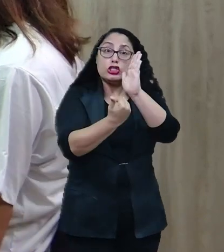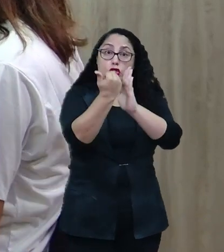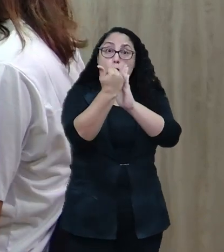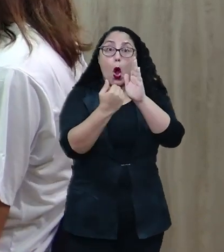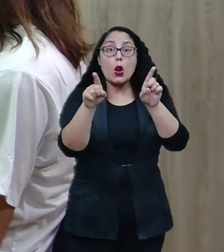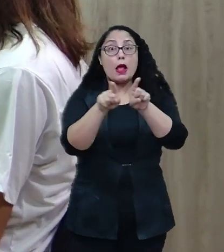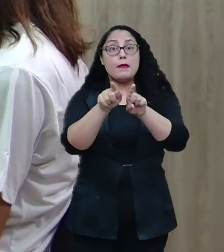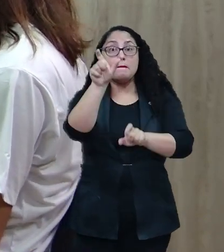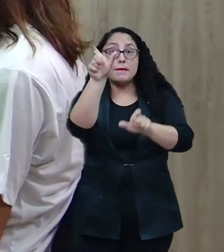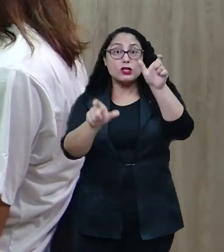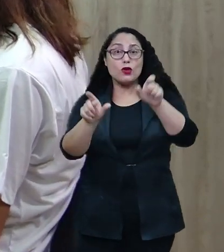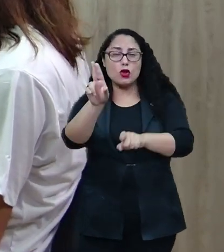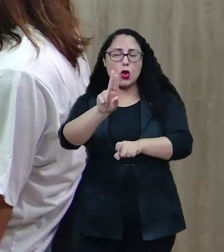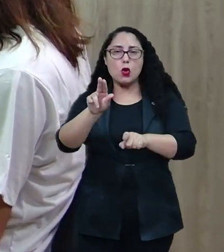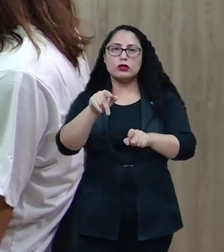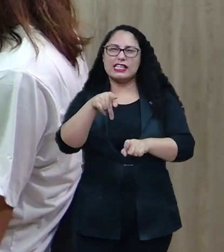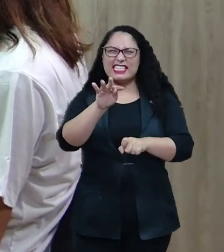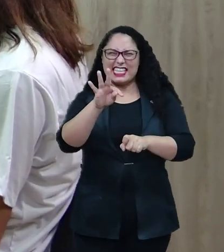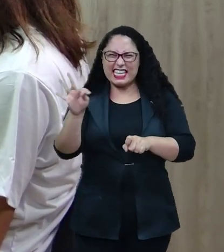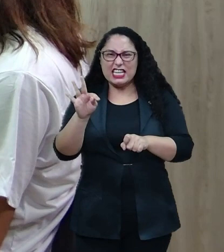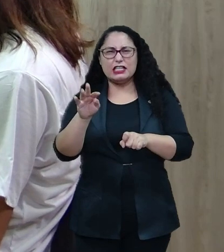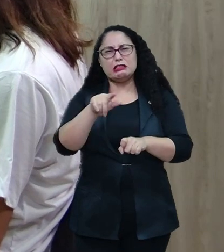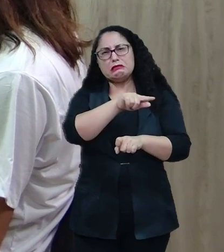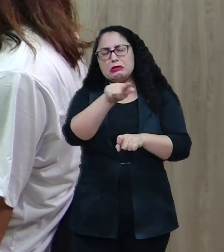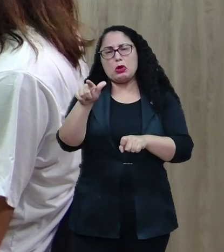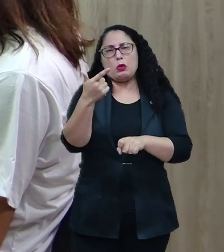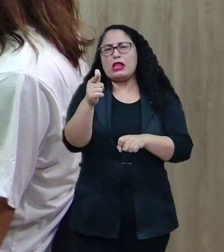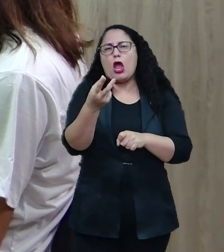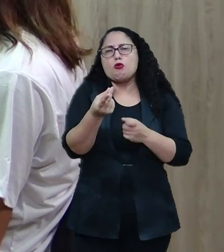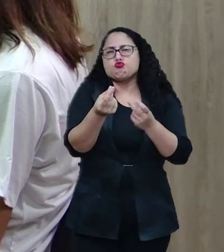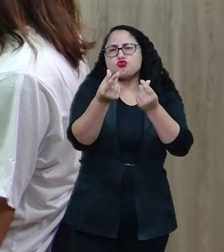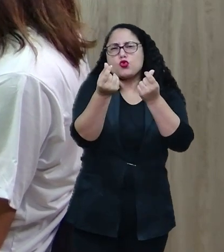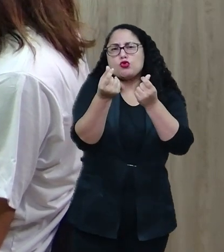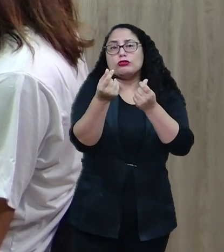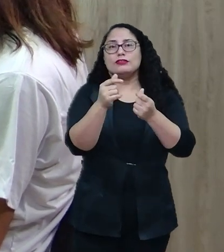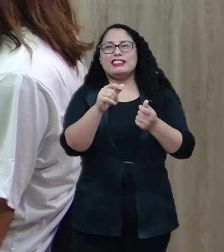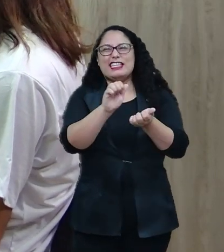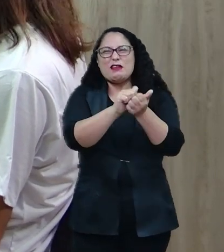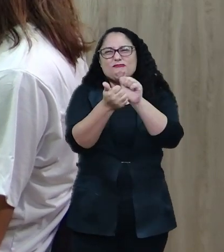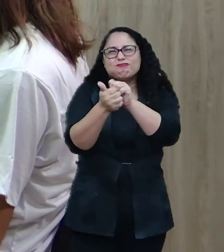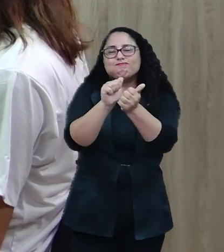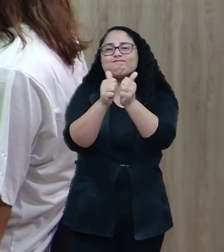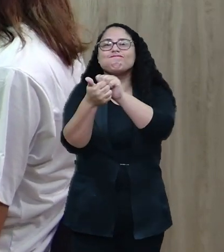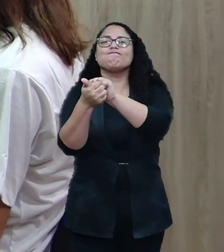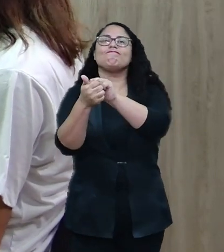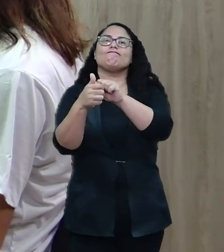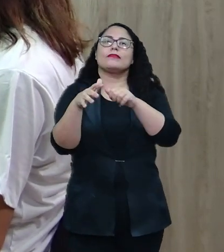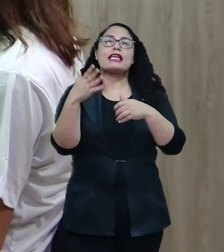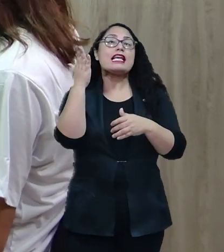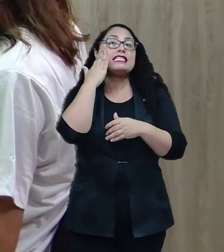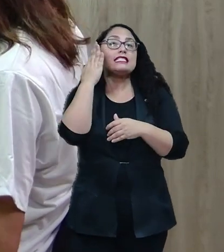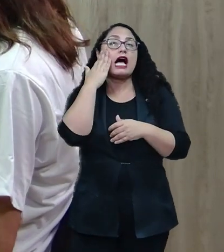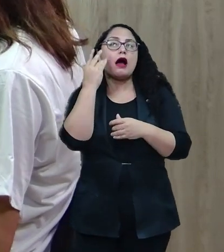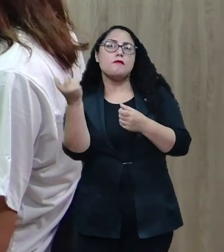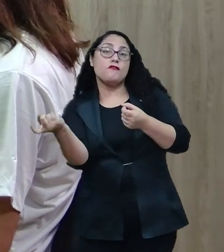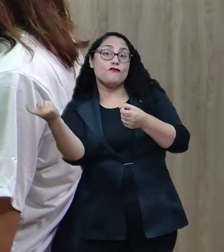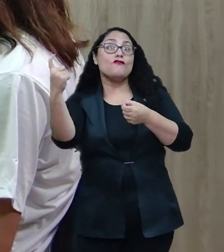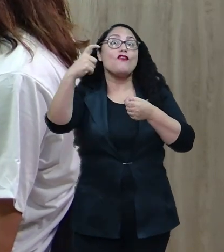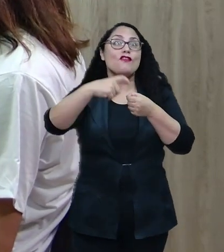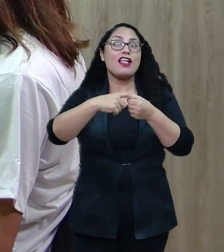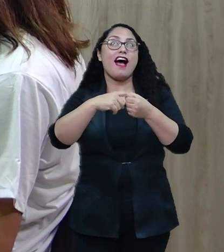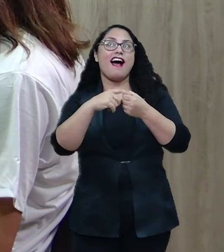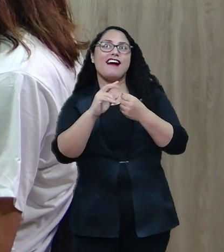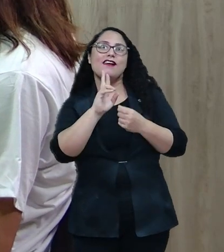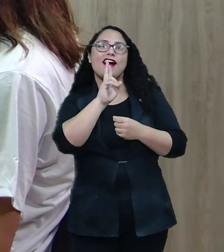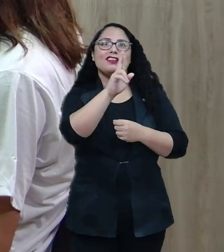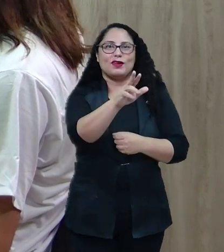use esse kit, já que não vai ter o custo de recicláveis. Então, quem sabe, né, ter uma devolutiva aí pro